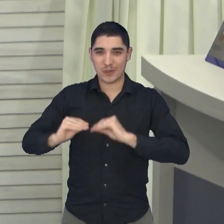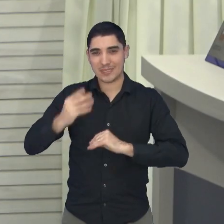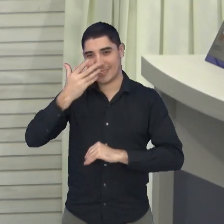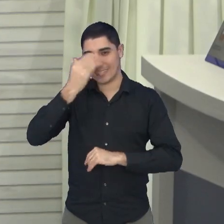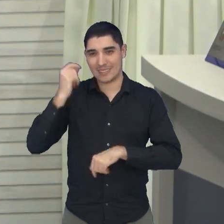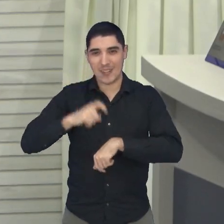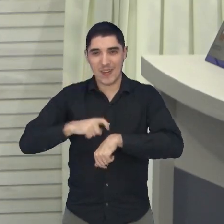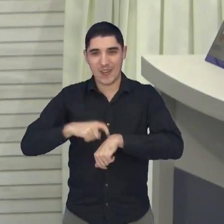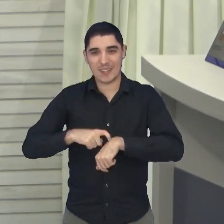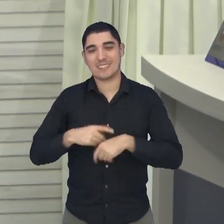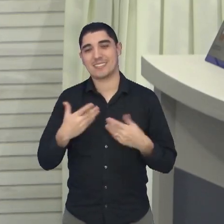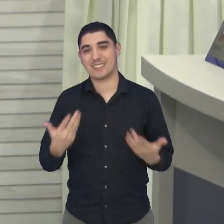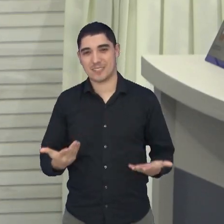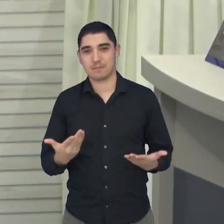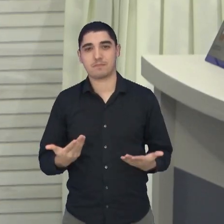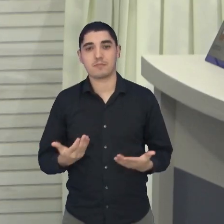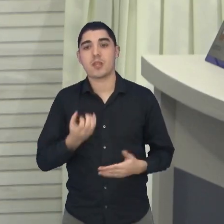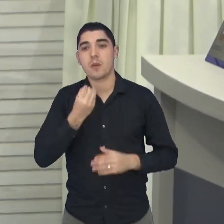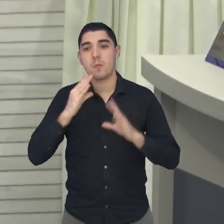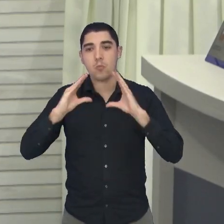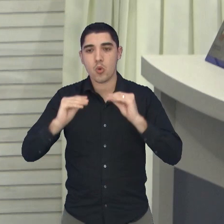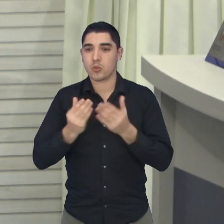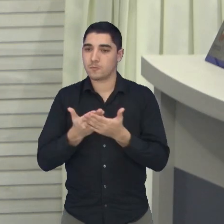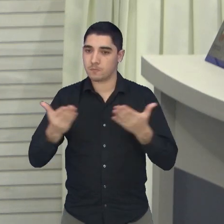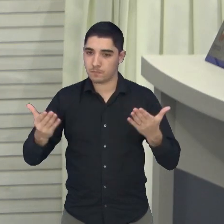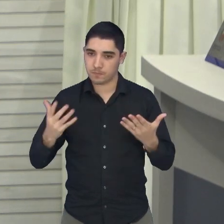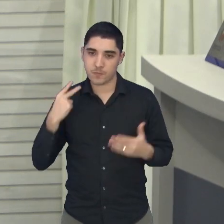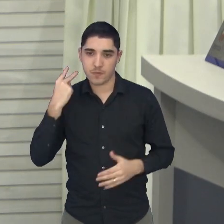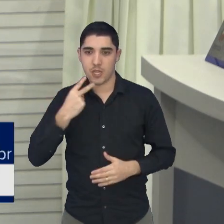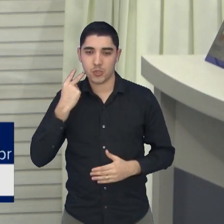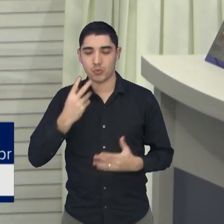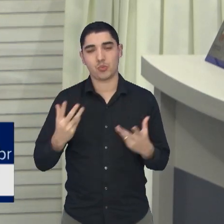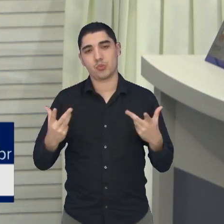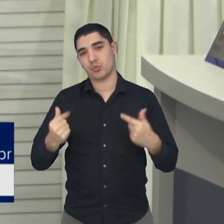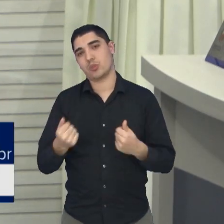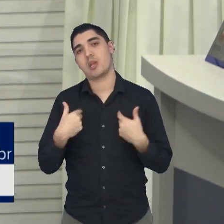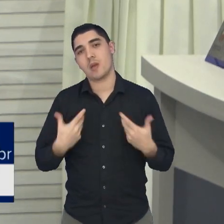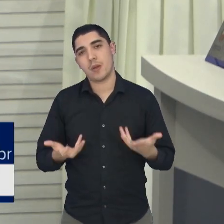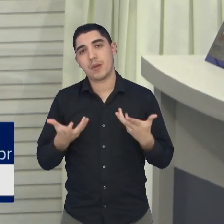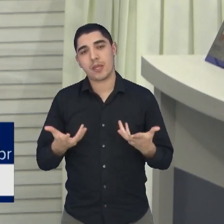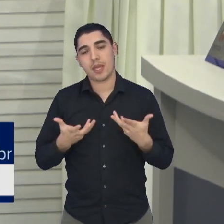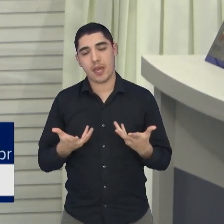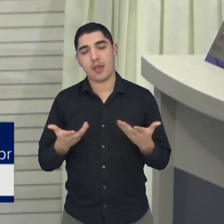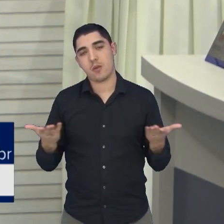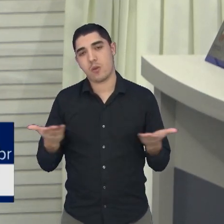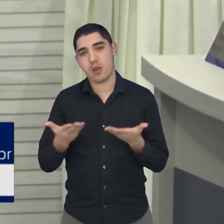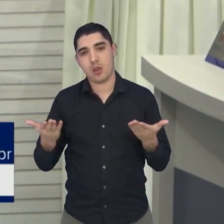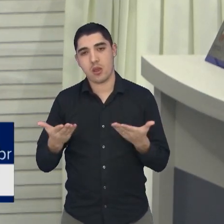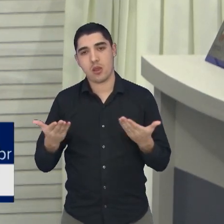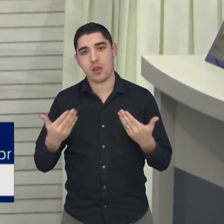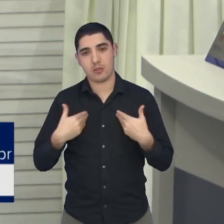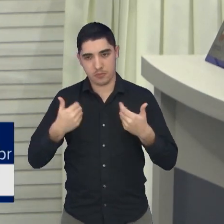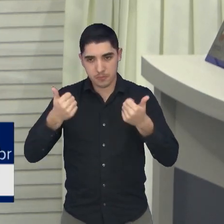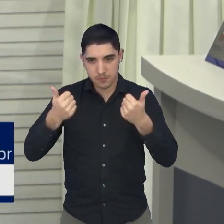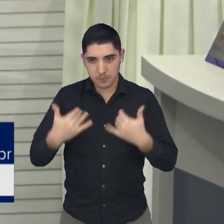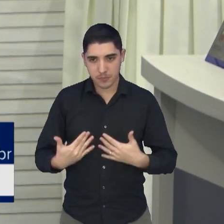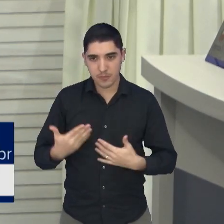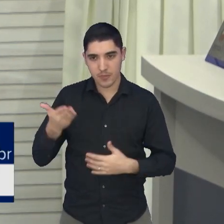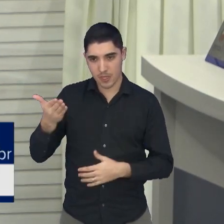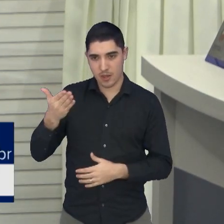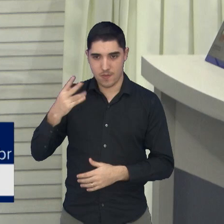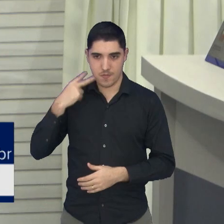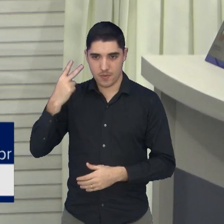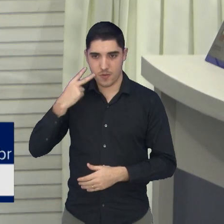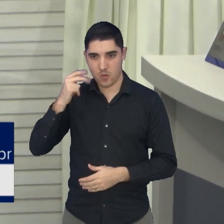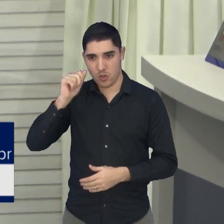horário. Boa noite a todos os vereadores. Eu queria aqui falar para uma vereadora que antecedeu aqui,